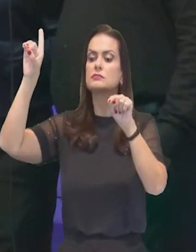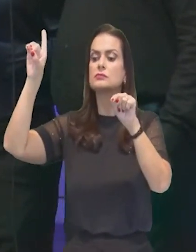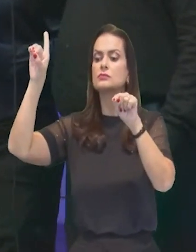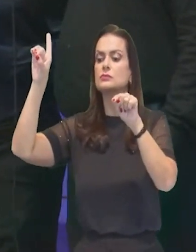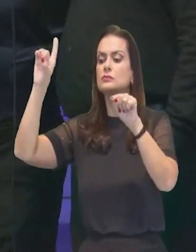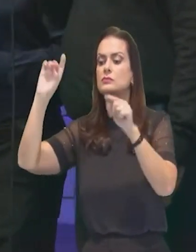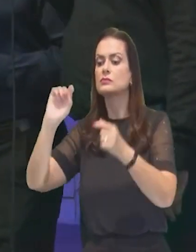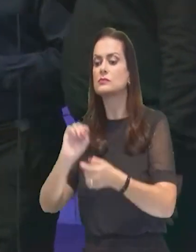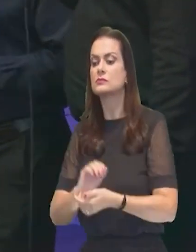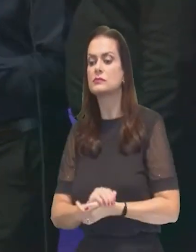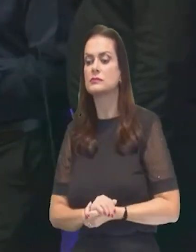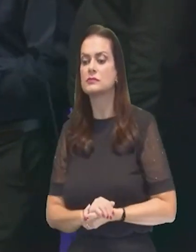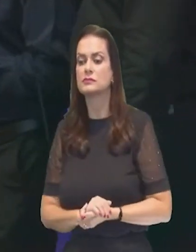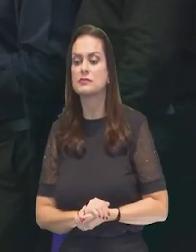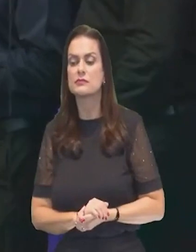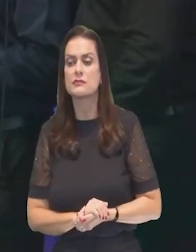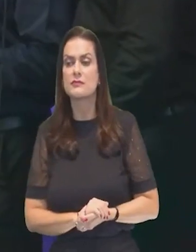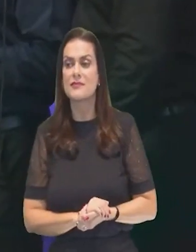Deus?